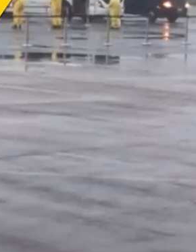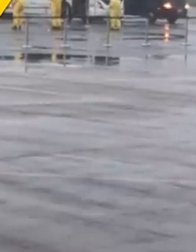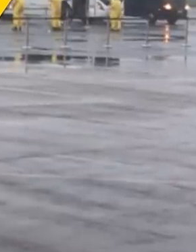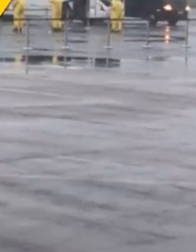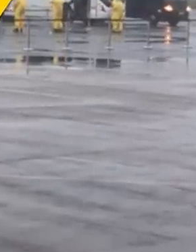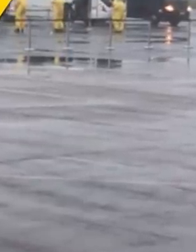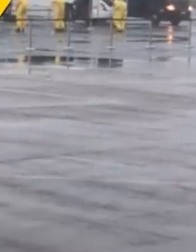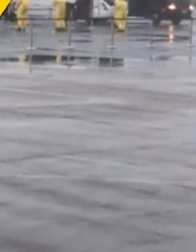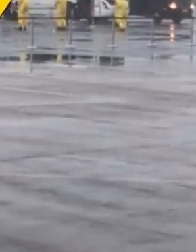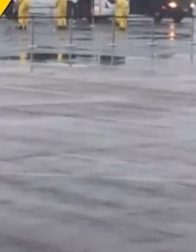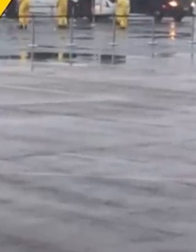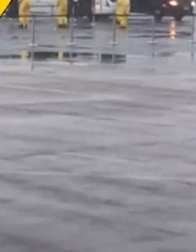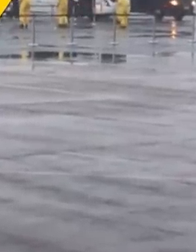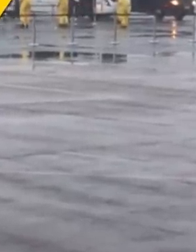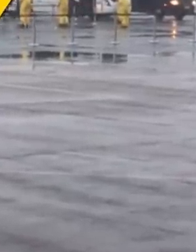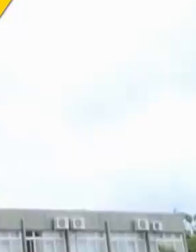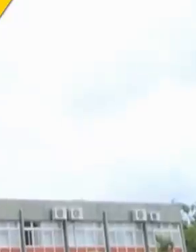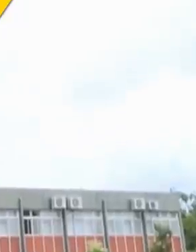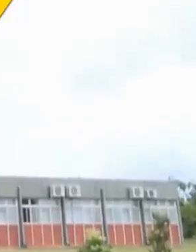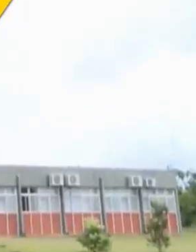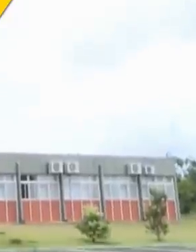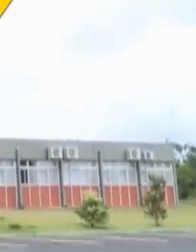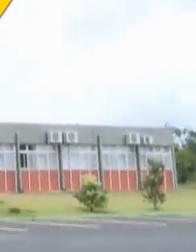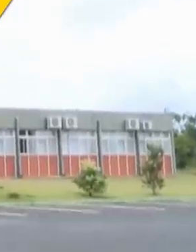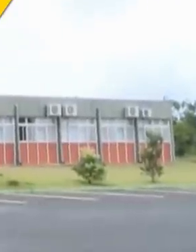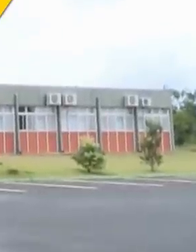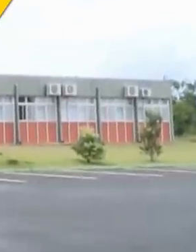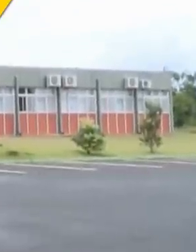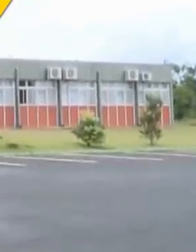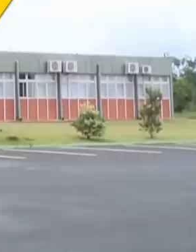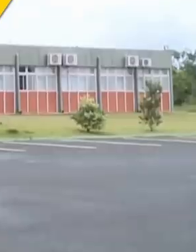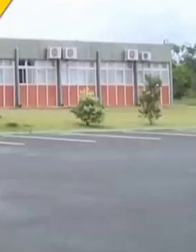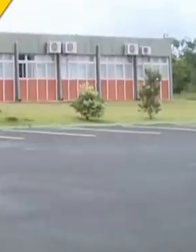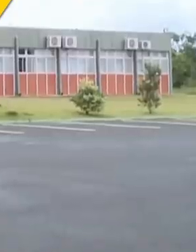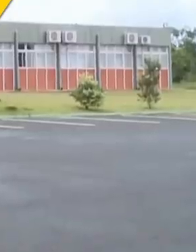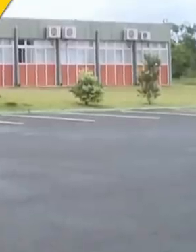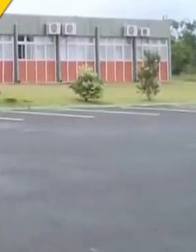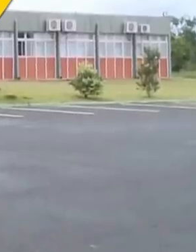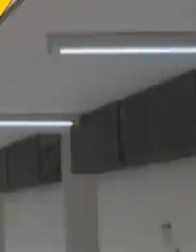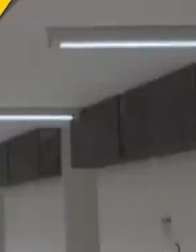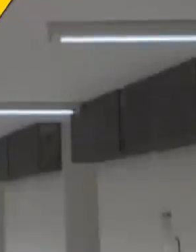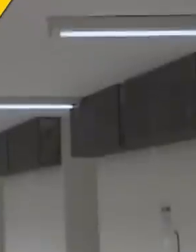e